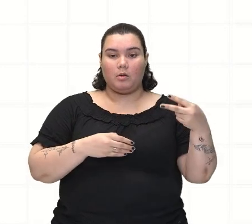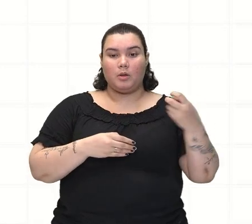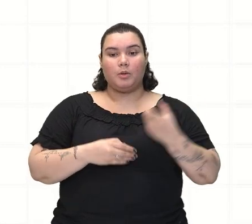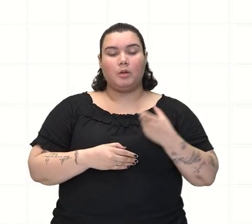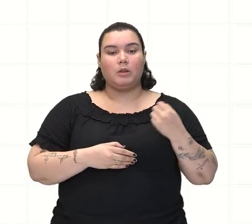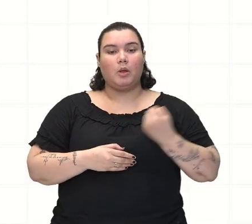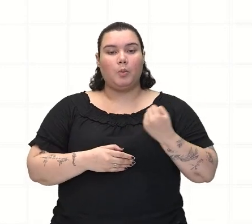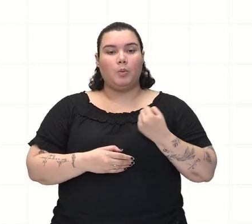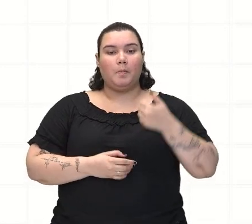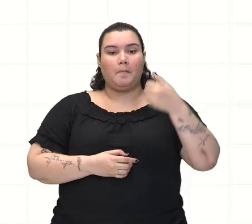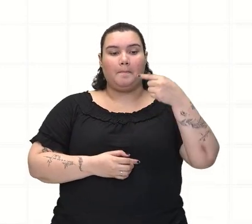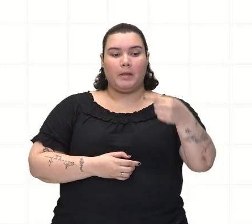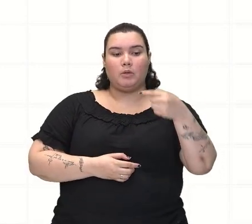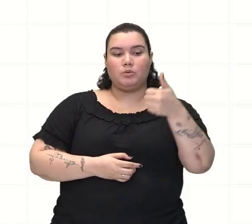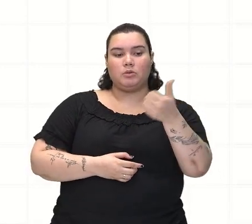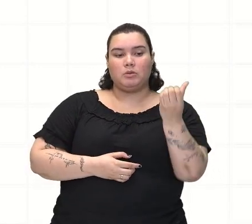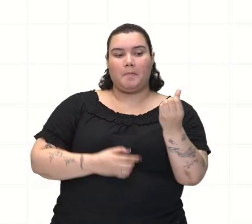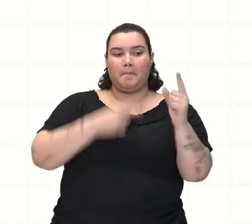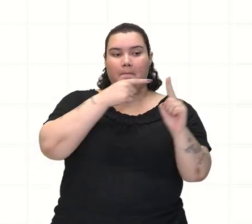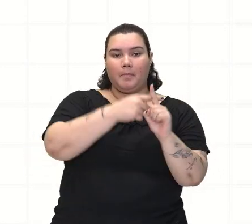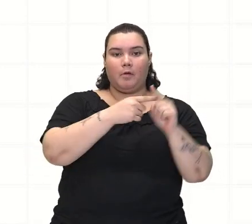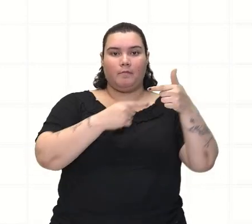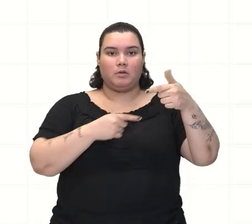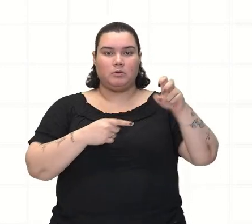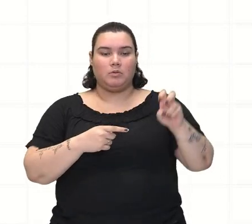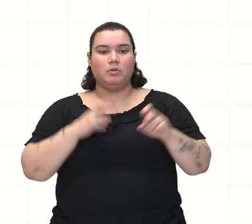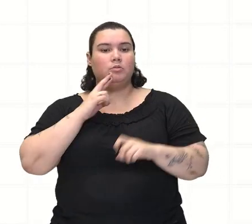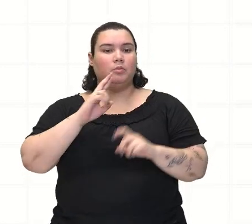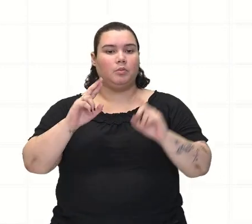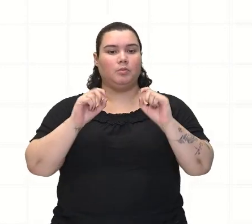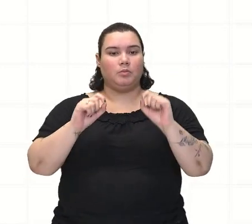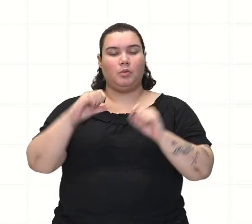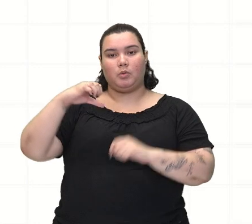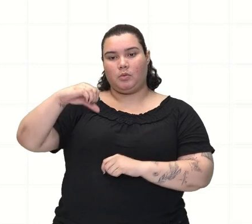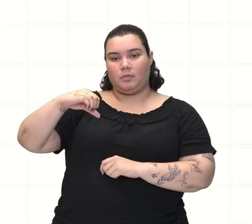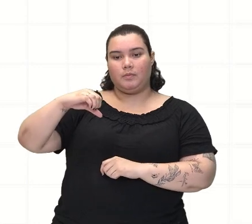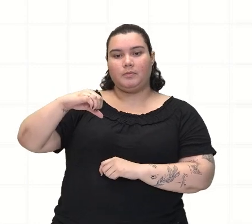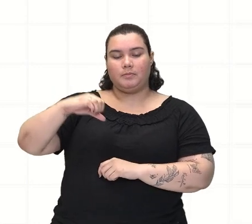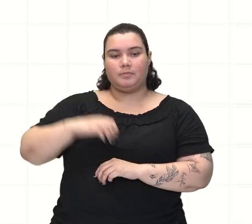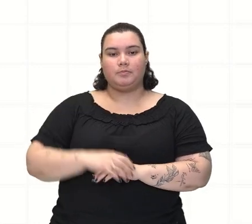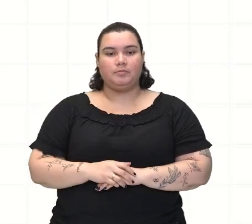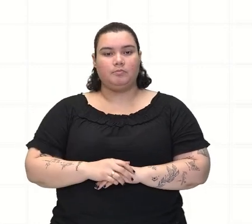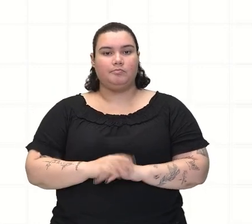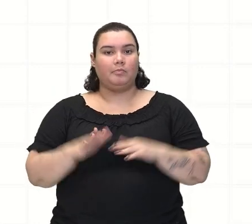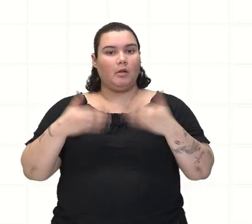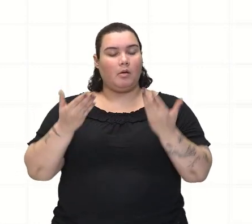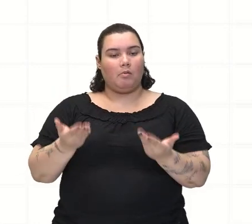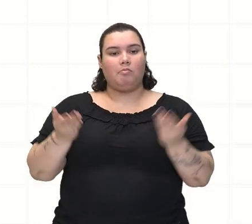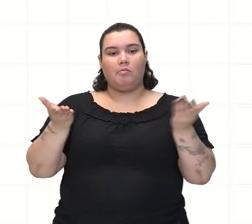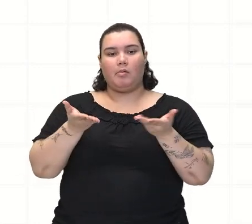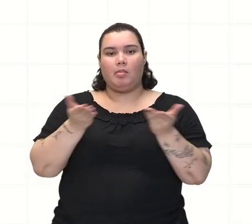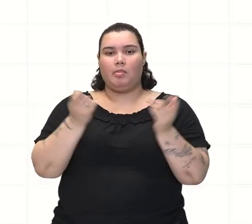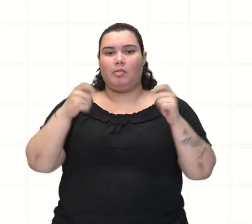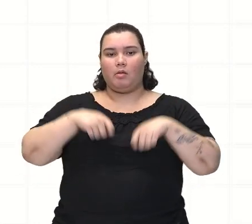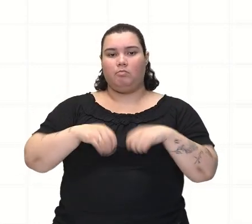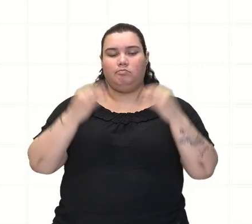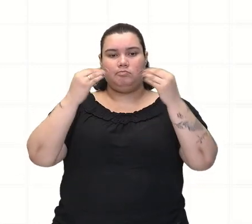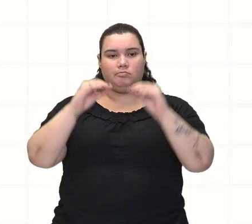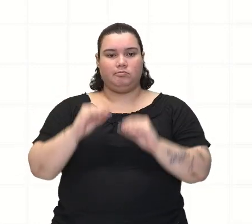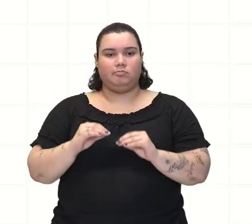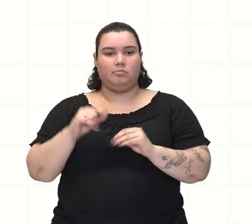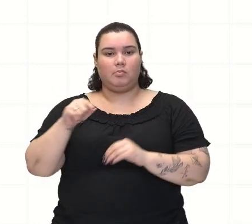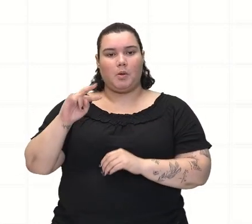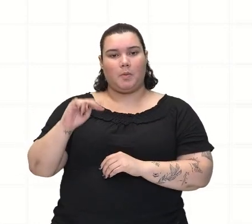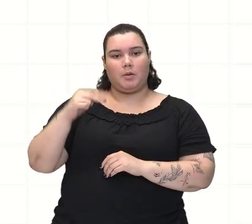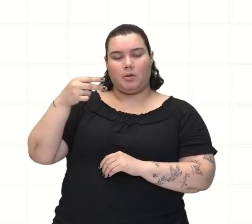menos 16 mais 25, que é igual a quanto? 9. Então, agora eu posso escrever esse quadrado